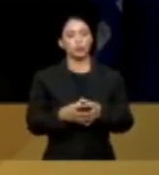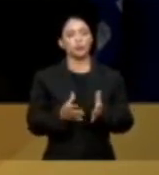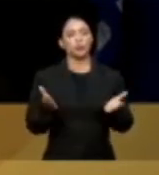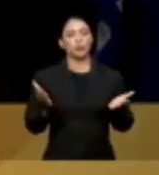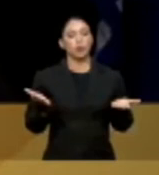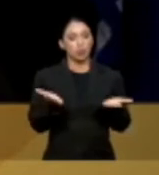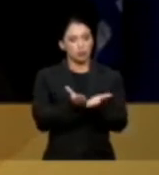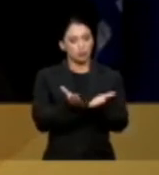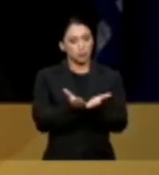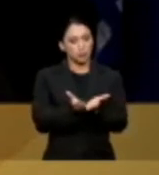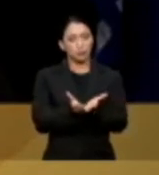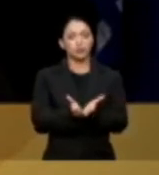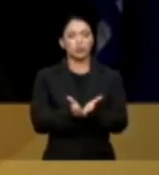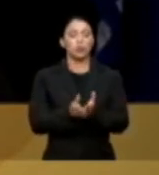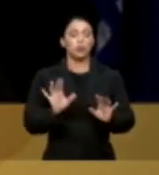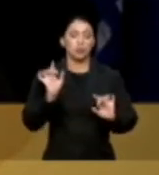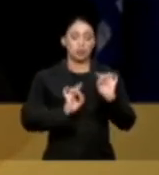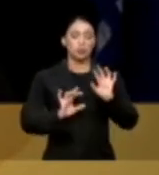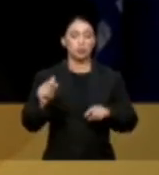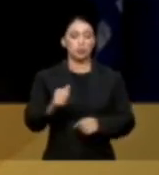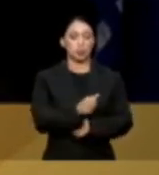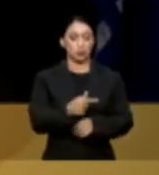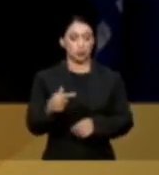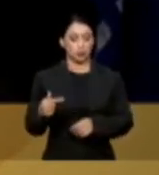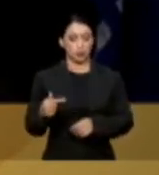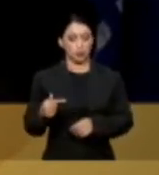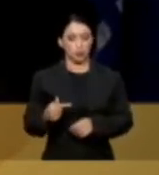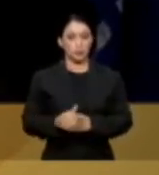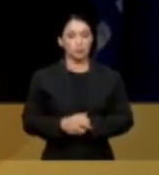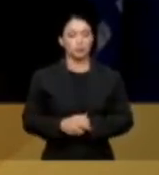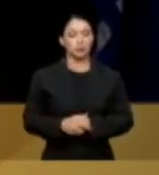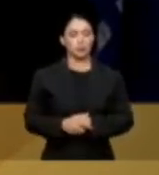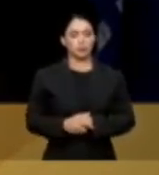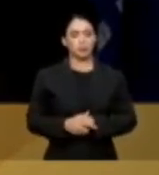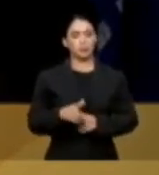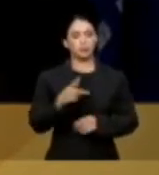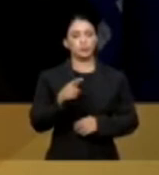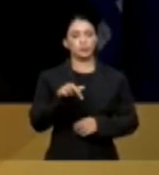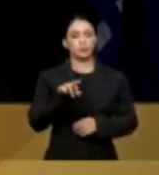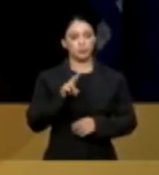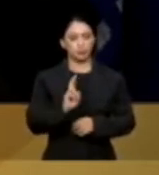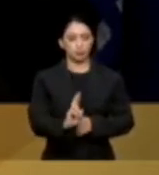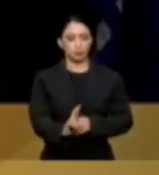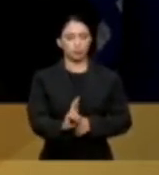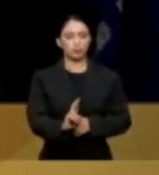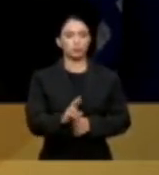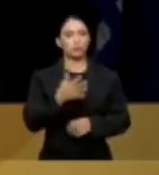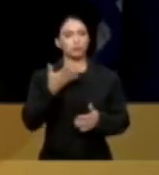adventista. Senhor presidente, o Procurador-Geral da República se manifesta